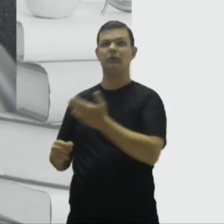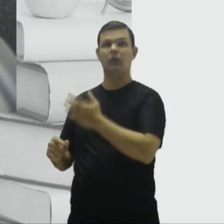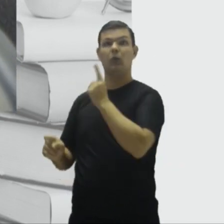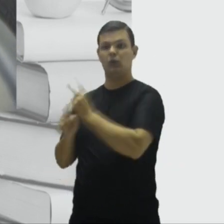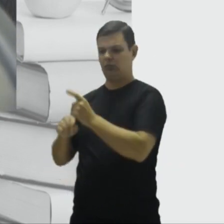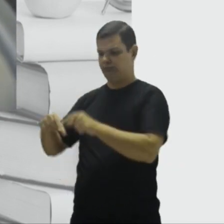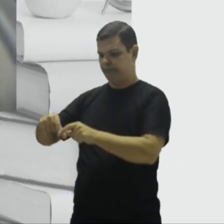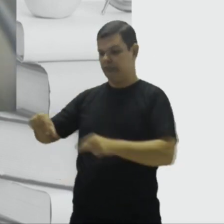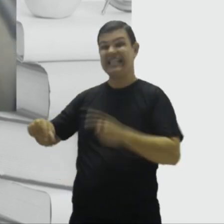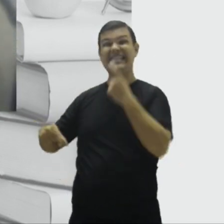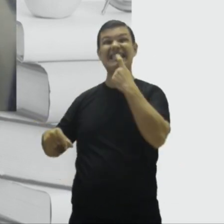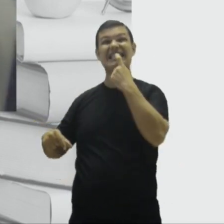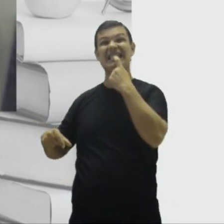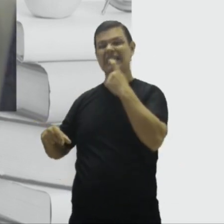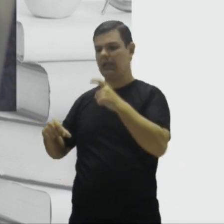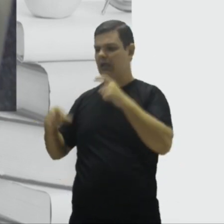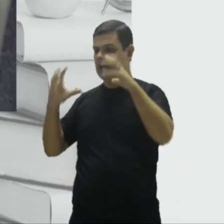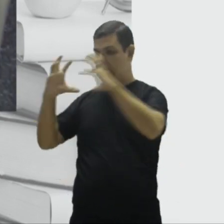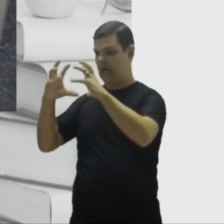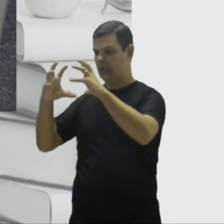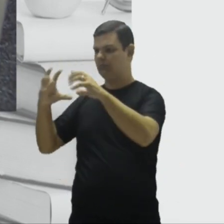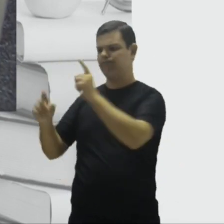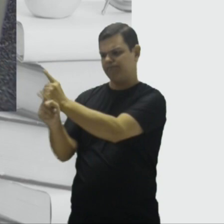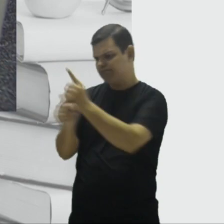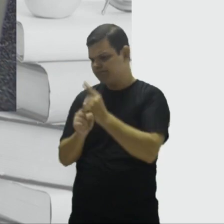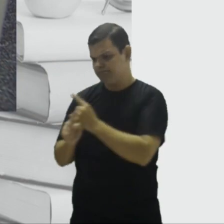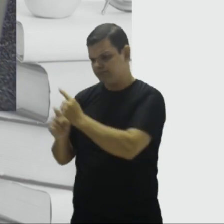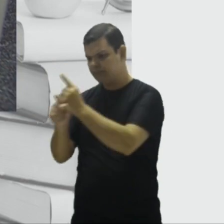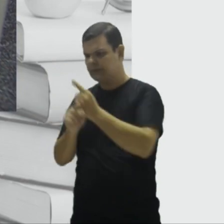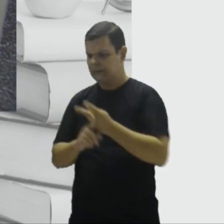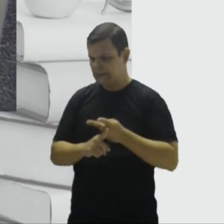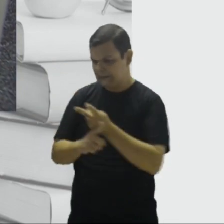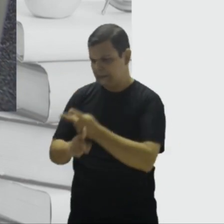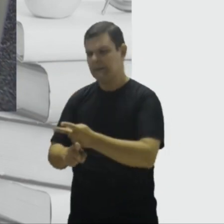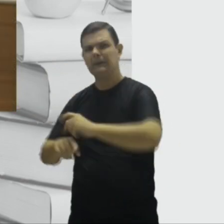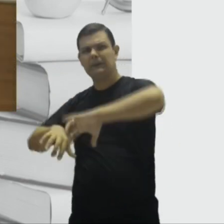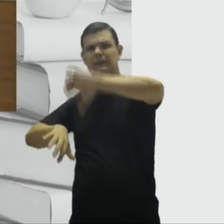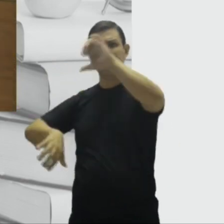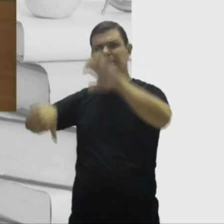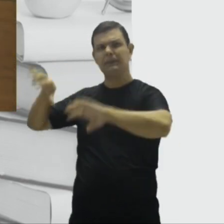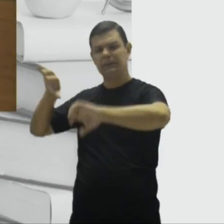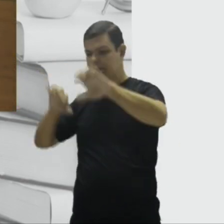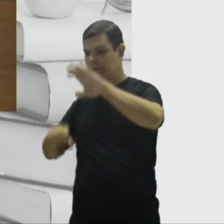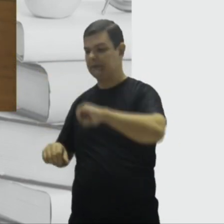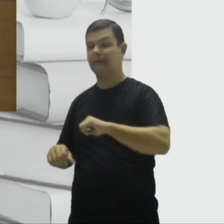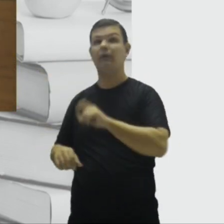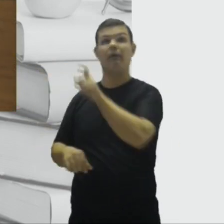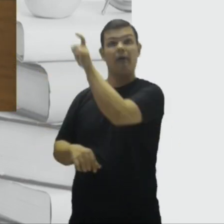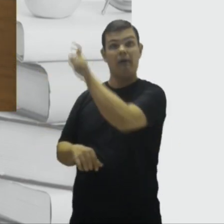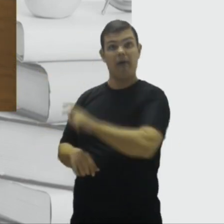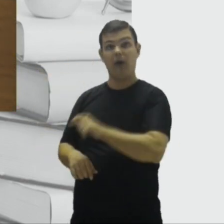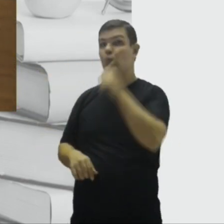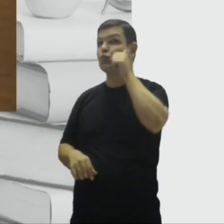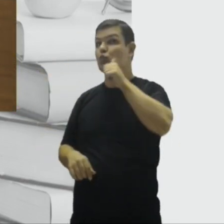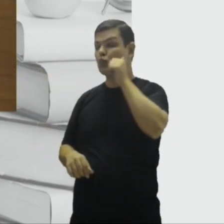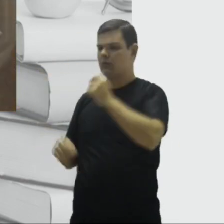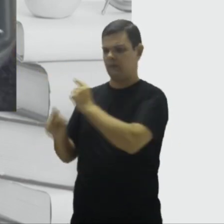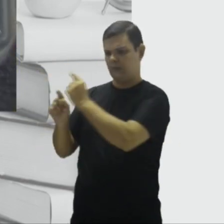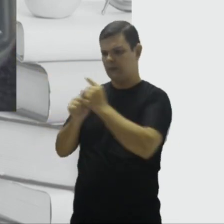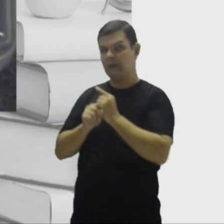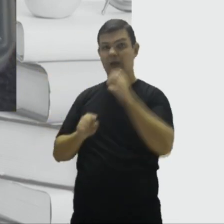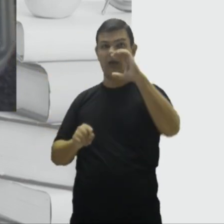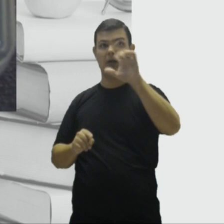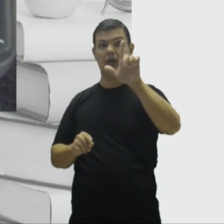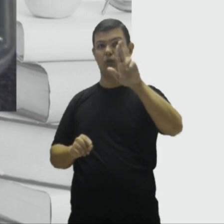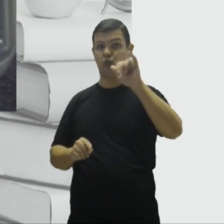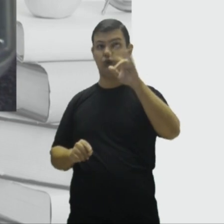fêmur e as outras partes do crânio durante o trabalho de escoramento do prédio. De acordo com a pesquisadora Cláudia Rodrigues, já